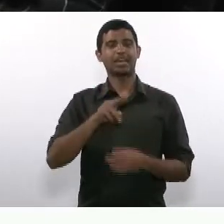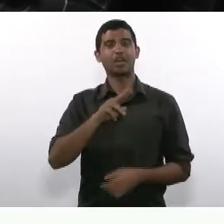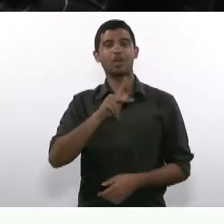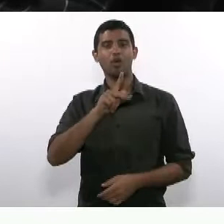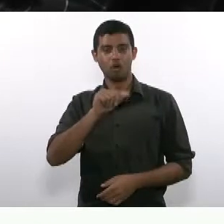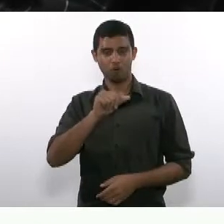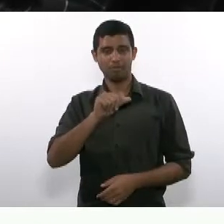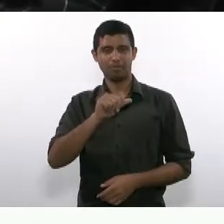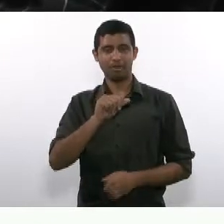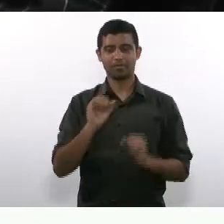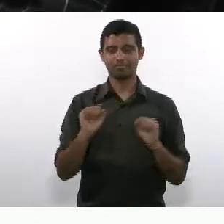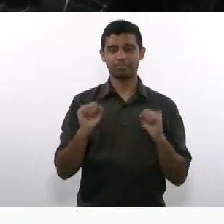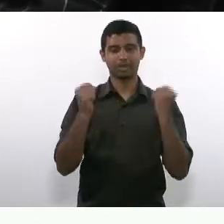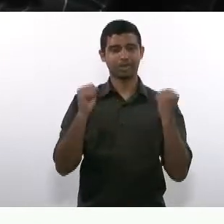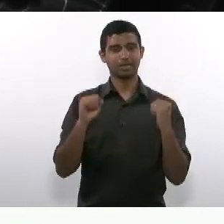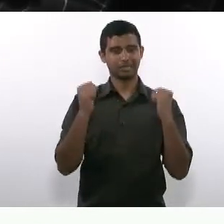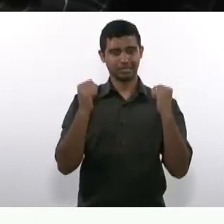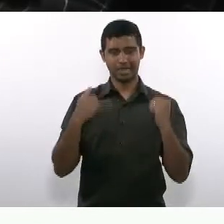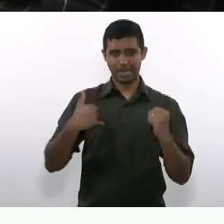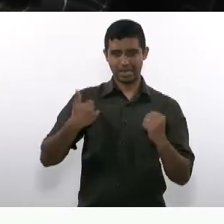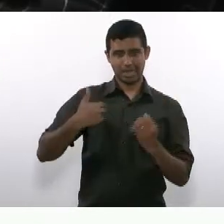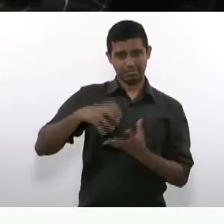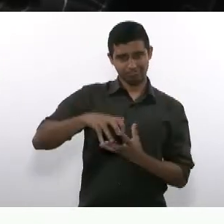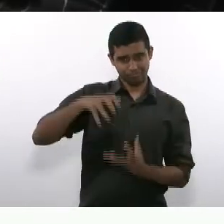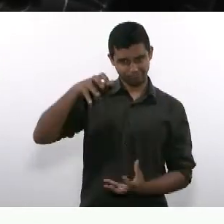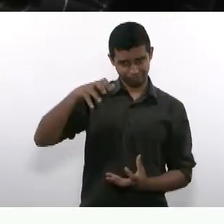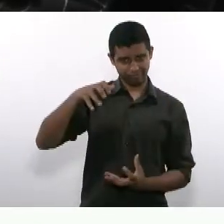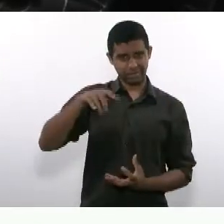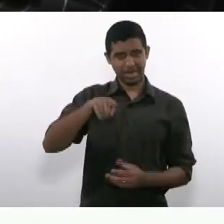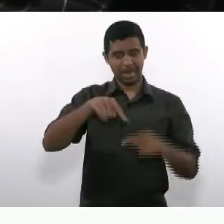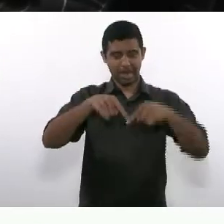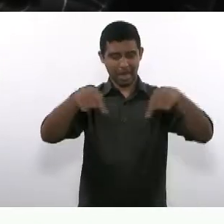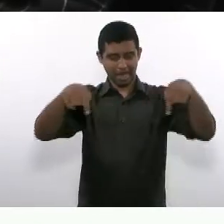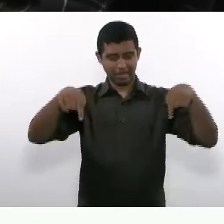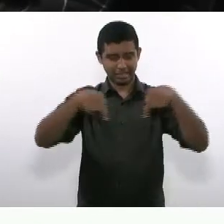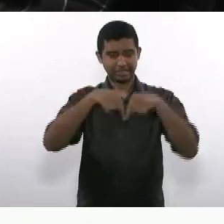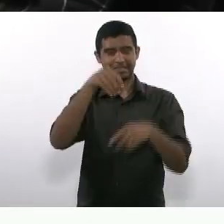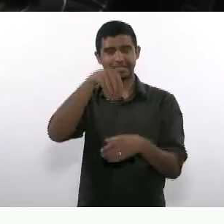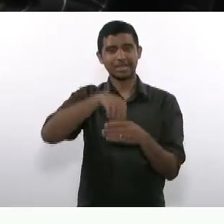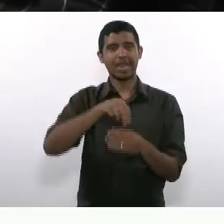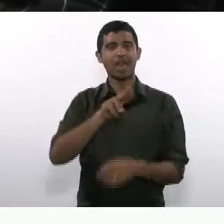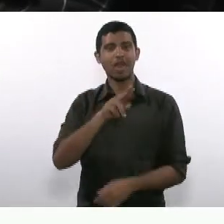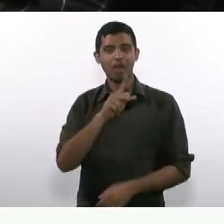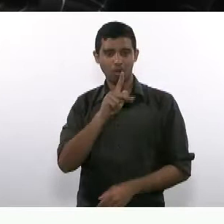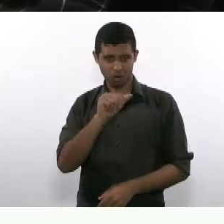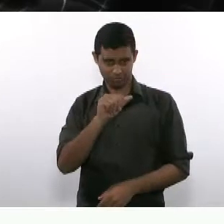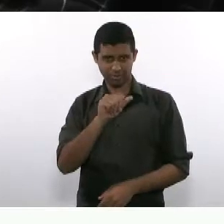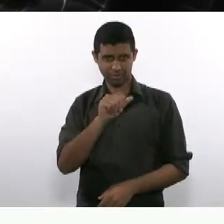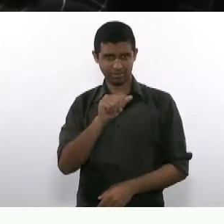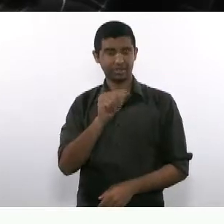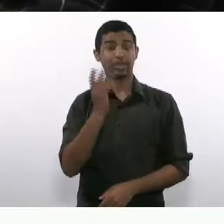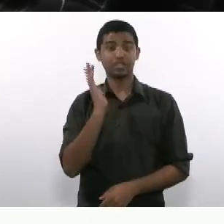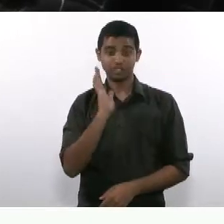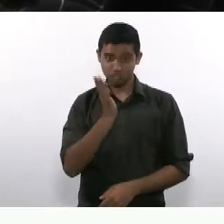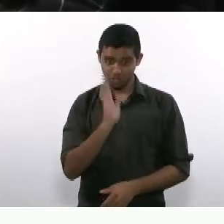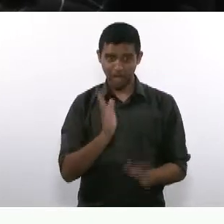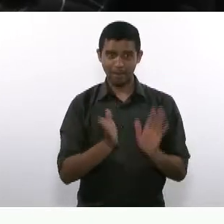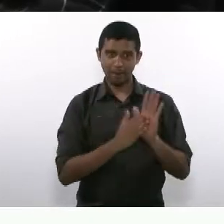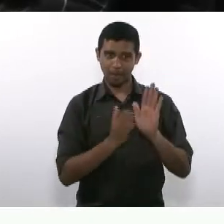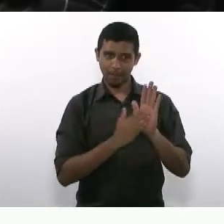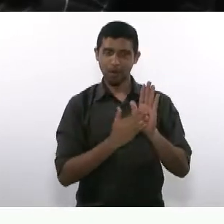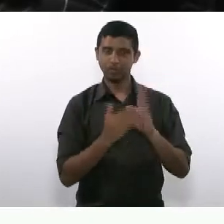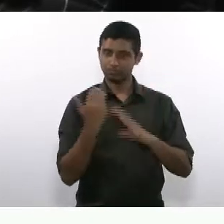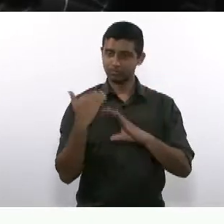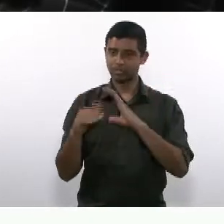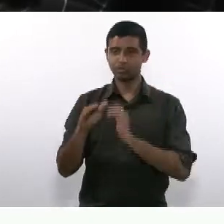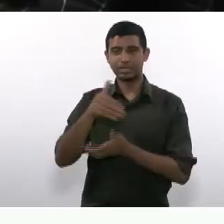200 academias da terceira idade nos espaços físicos das UPAs. Esse projeto já foi levado para a Secretaria de Saúde e